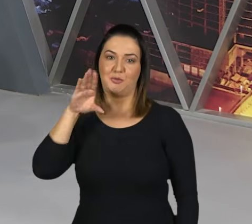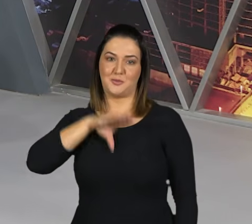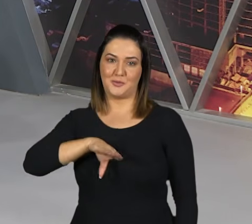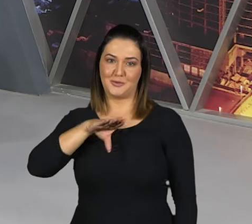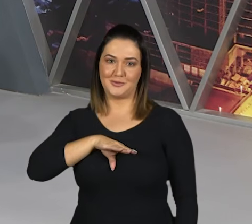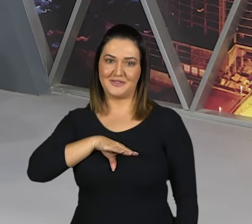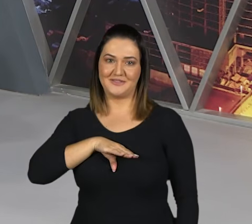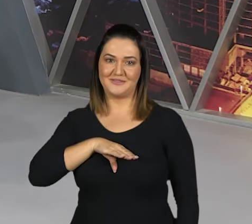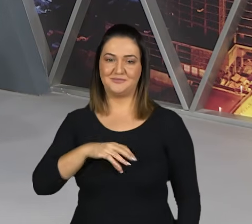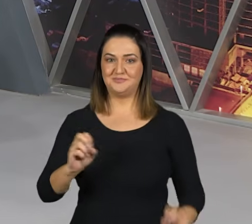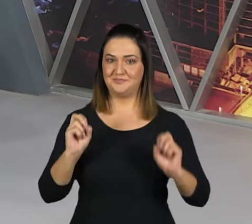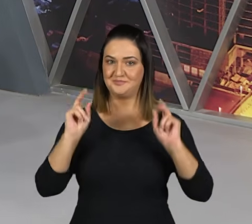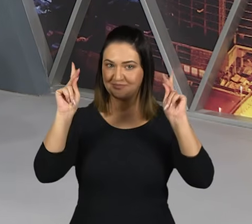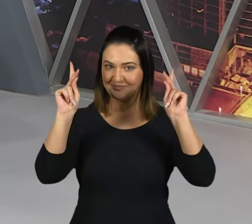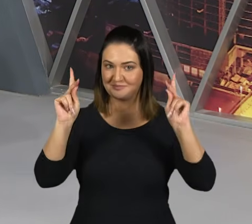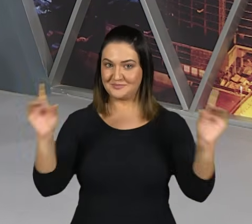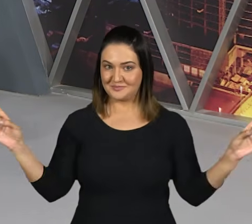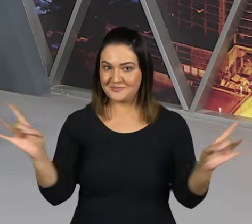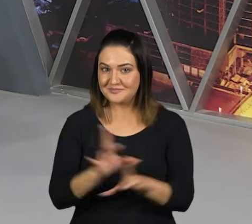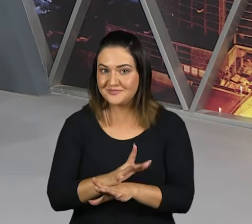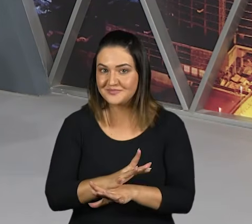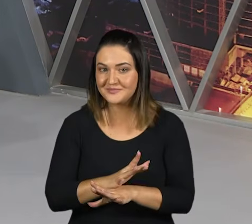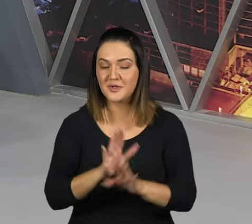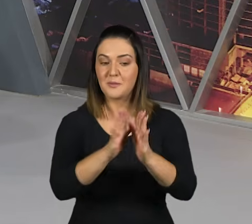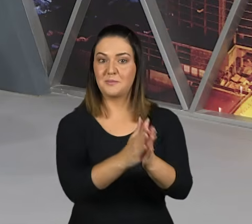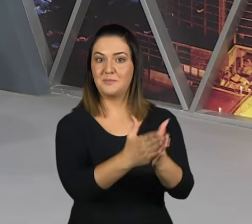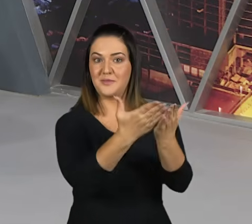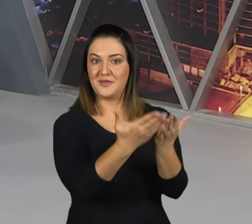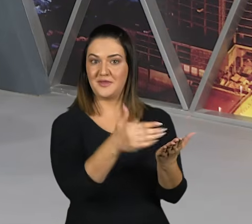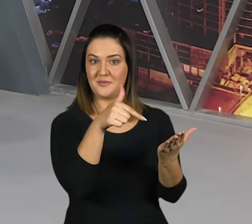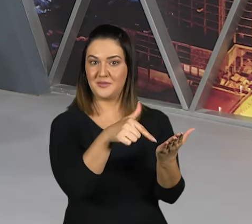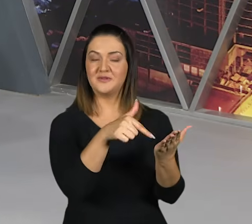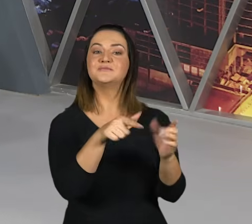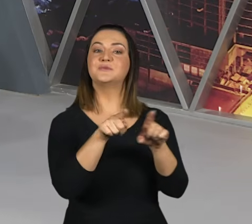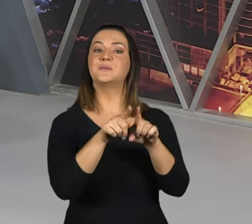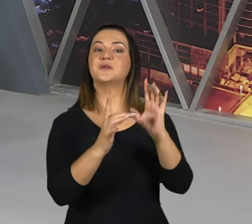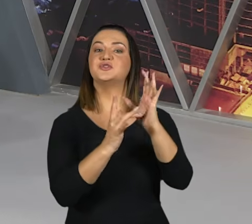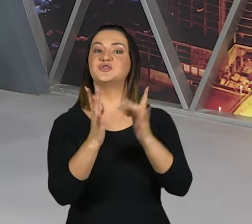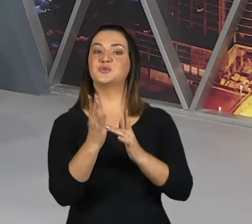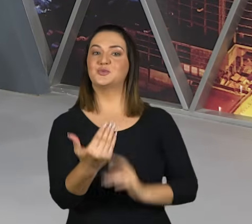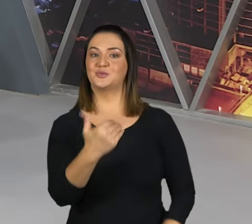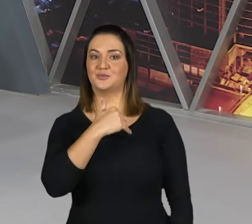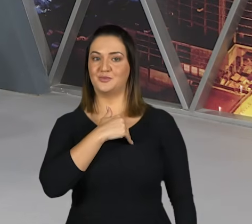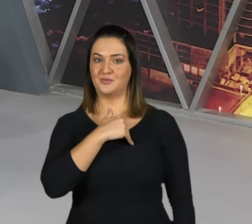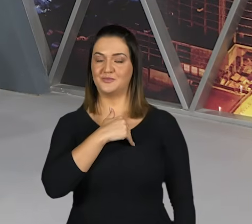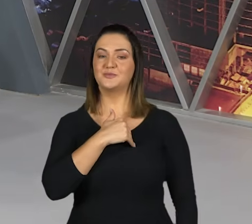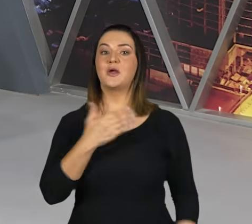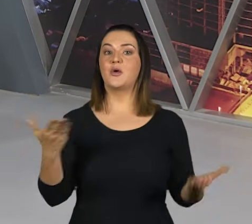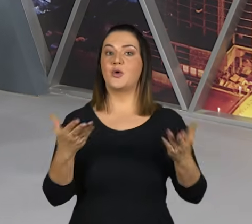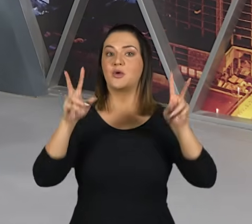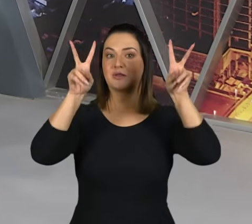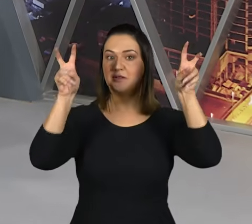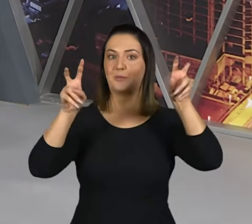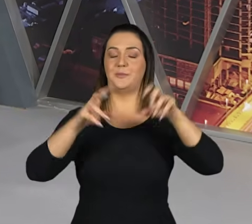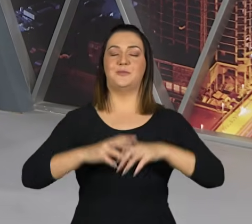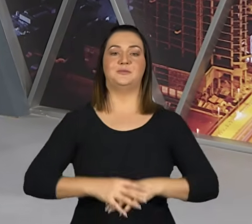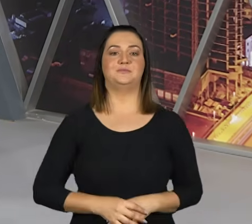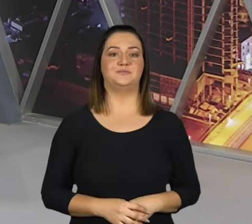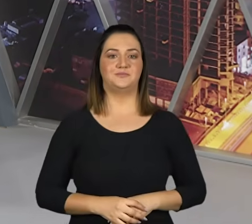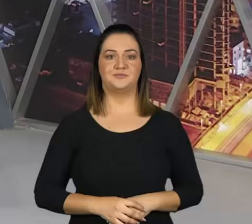português. Ok? Preparados? Bíblia na mão, Jesus no coração. Vamos ao tema de hoje.